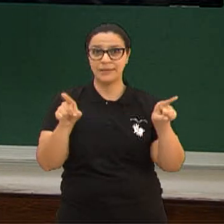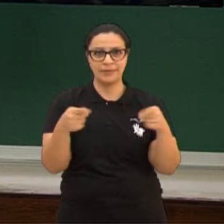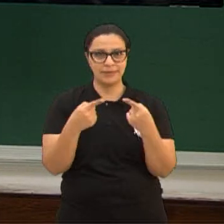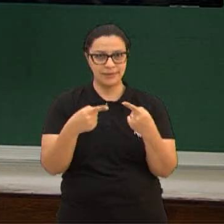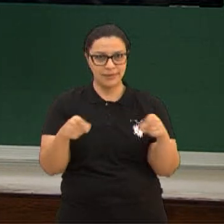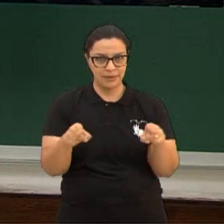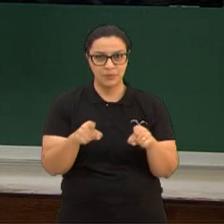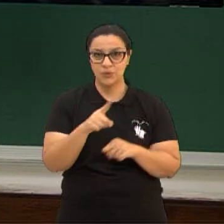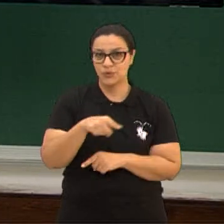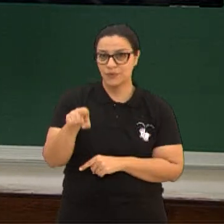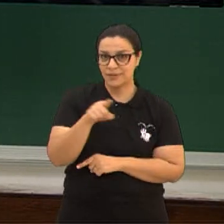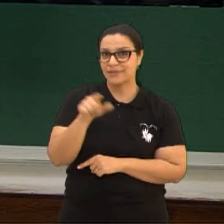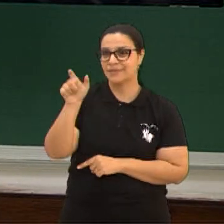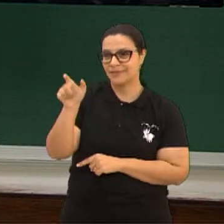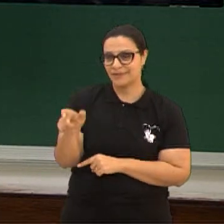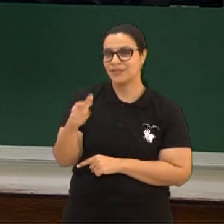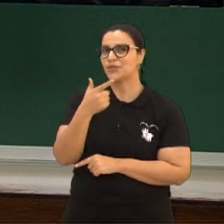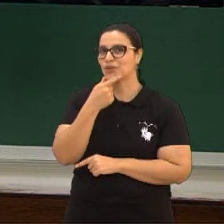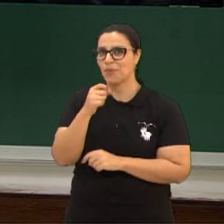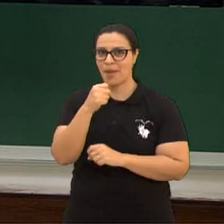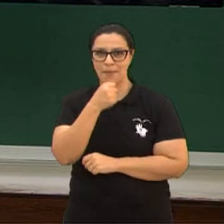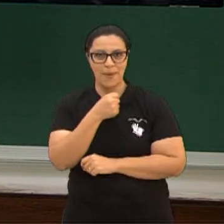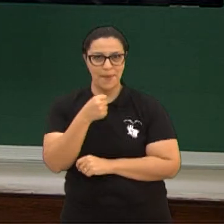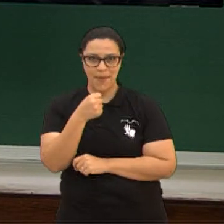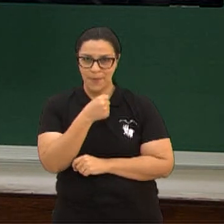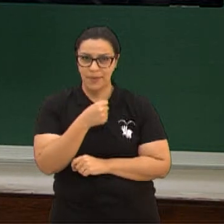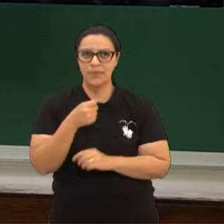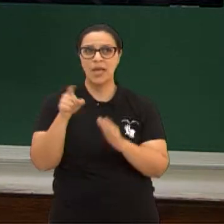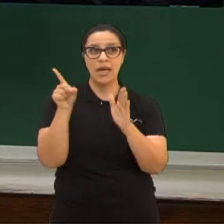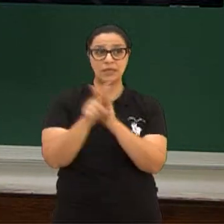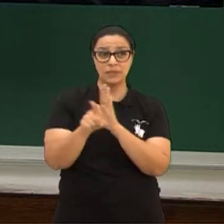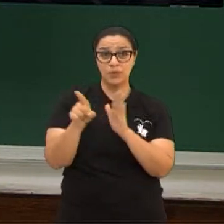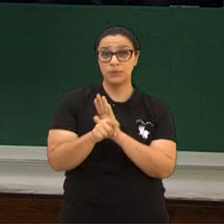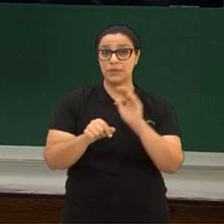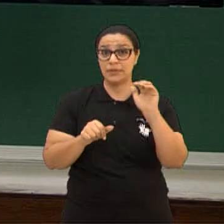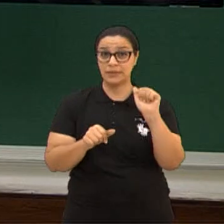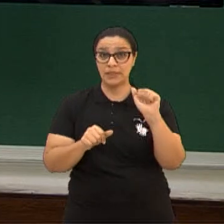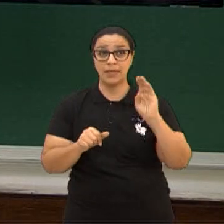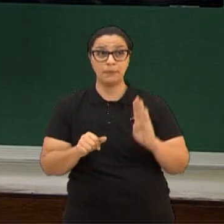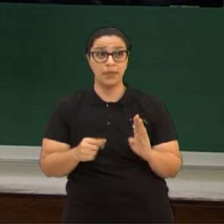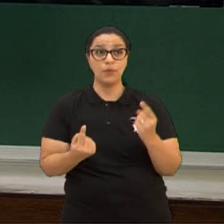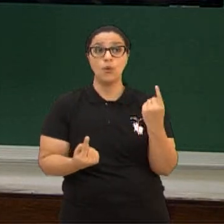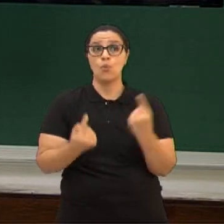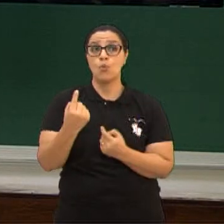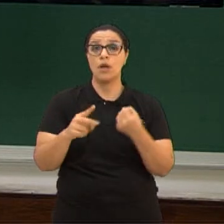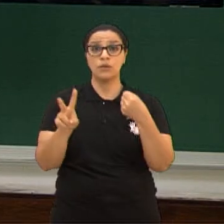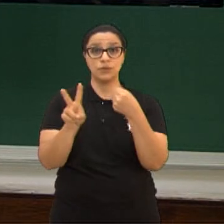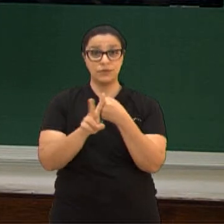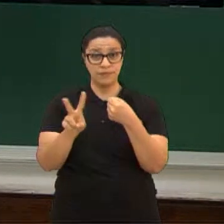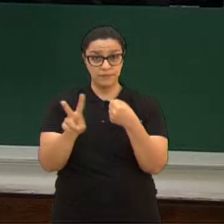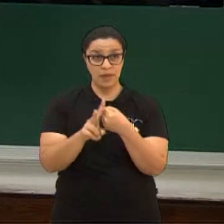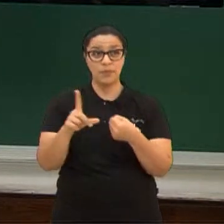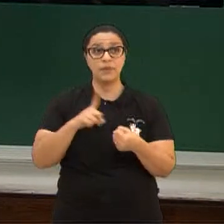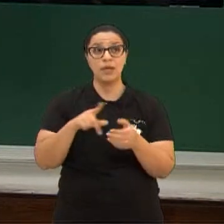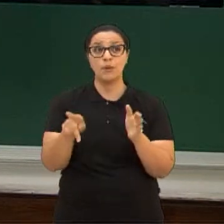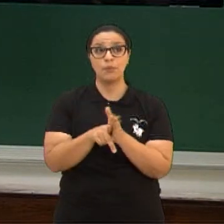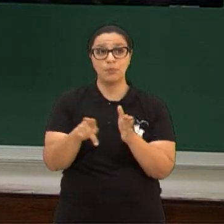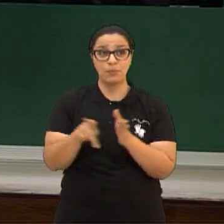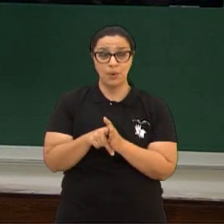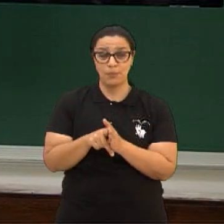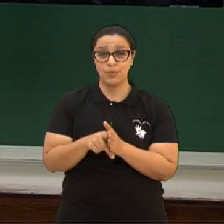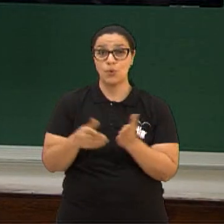da música do Rod Stewart. E as perguntas são: quais verbos no